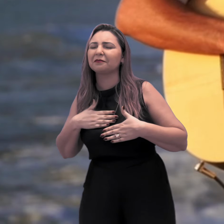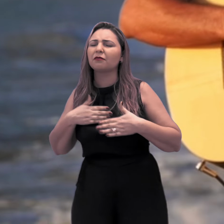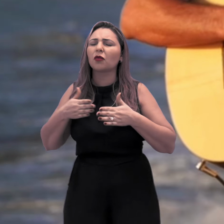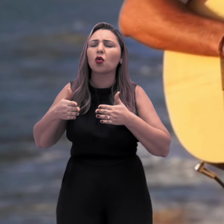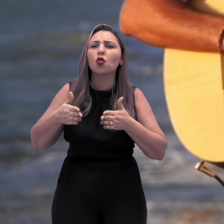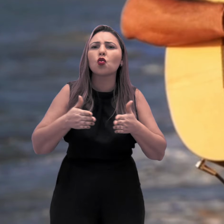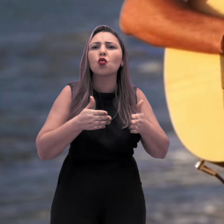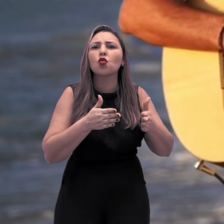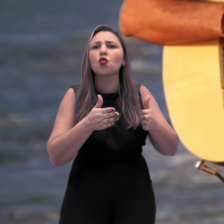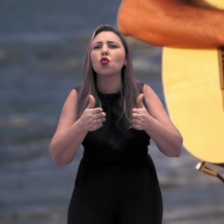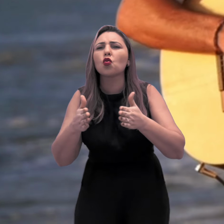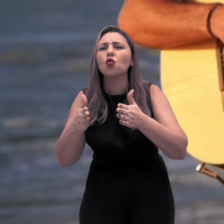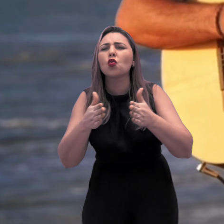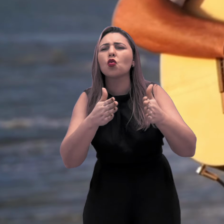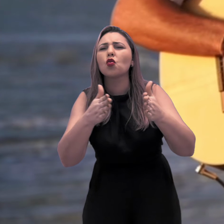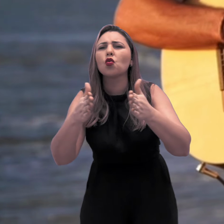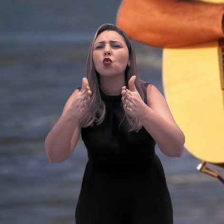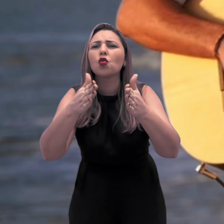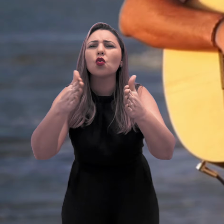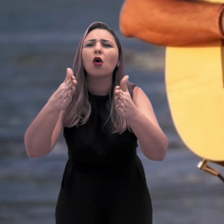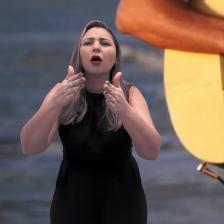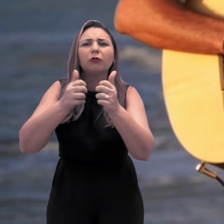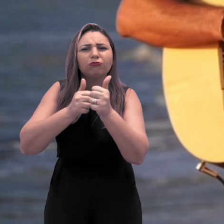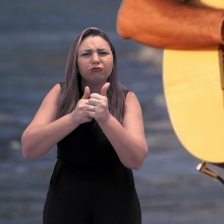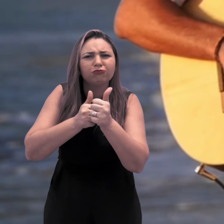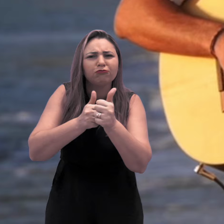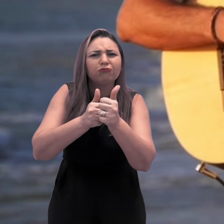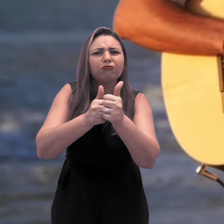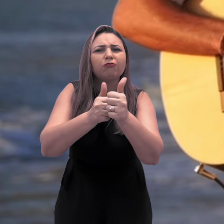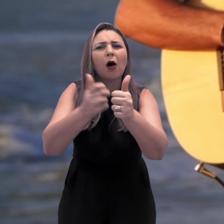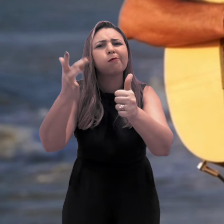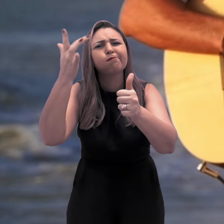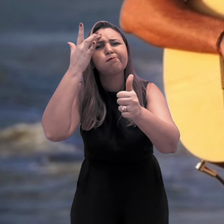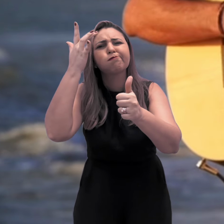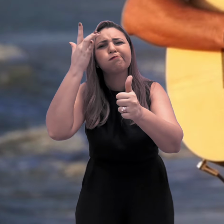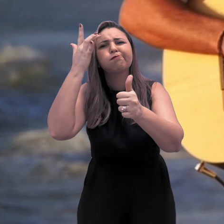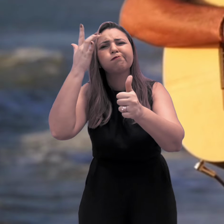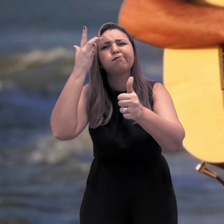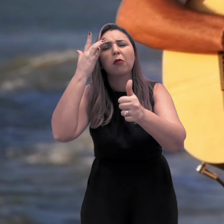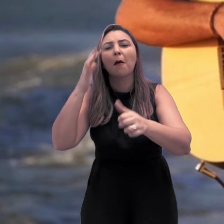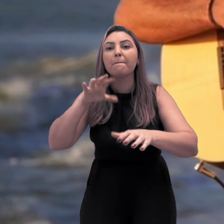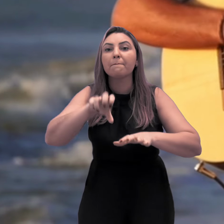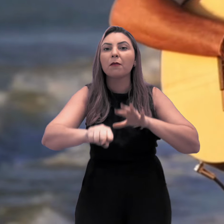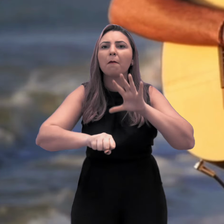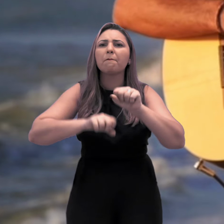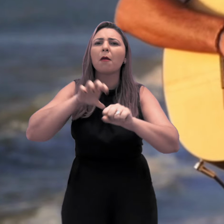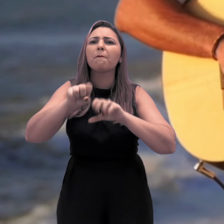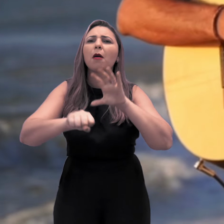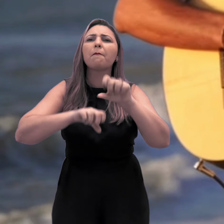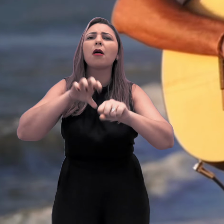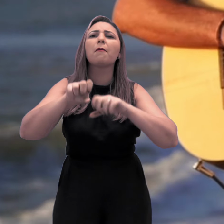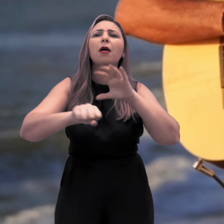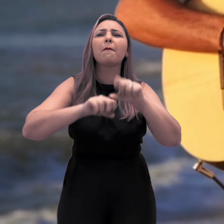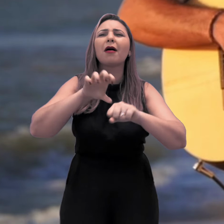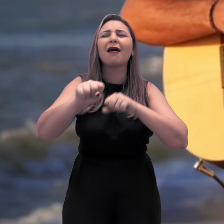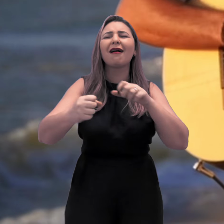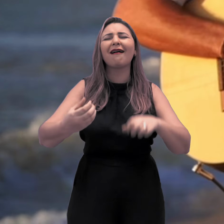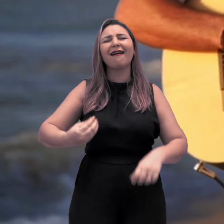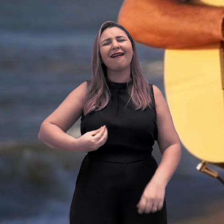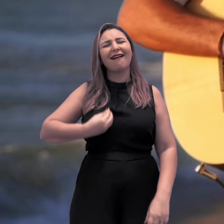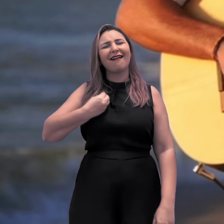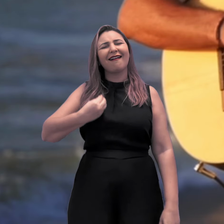Seguiu um rumo consciente de quem busca